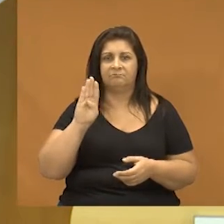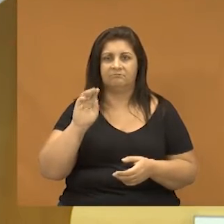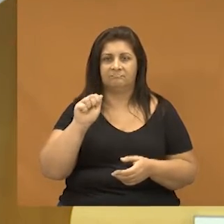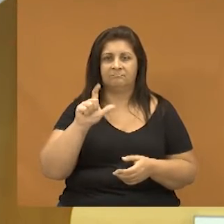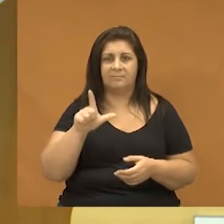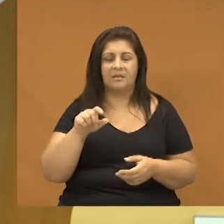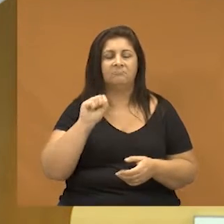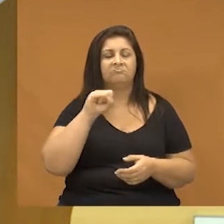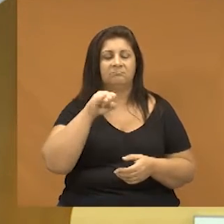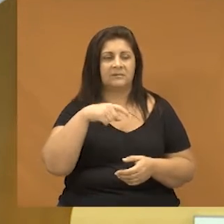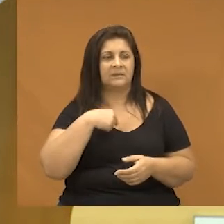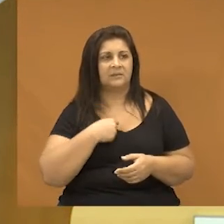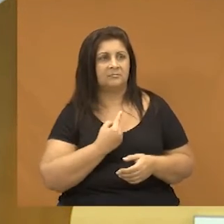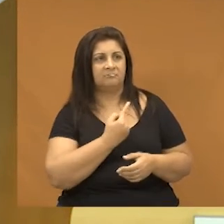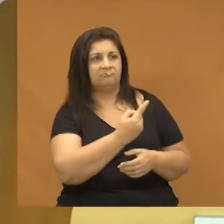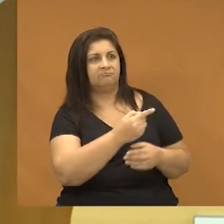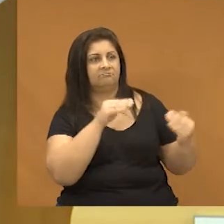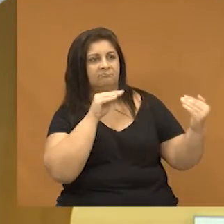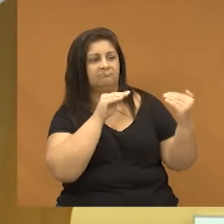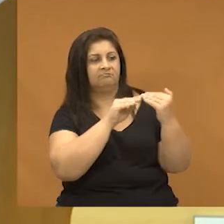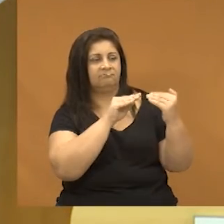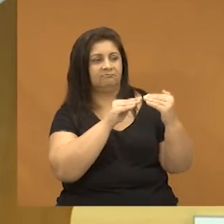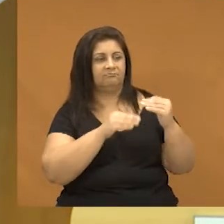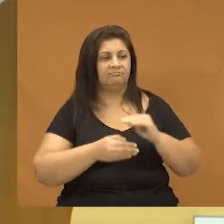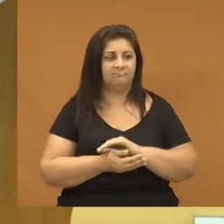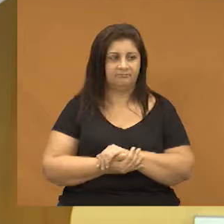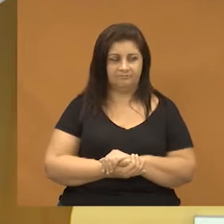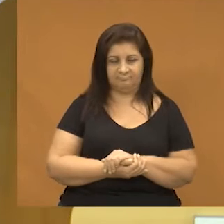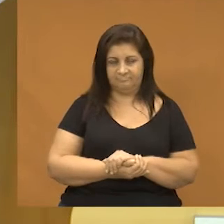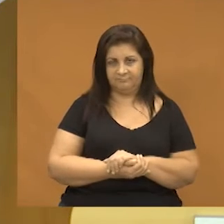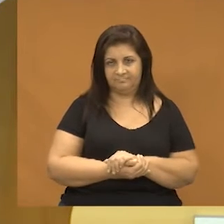vereador favorável, vereador do Parque Minha Lua favorável,